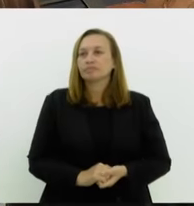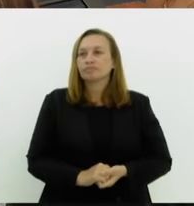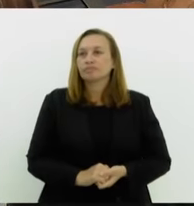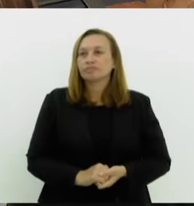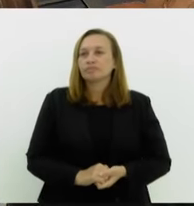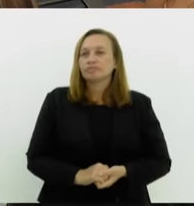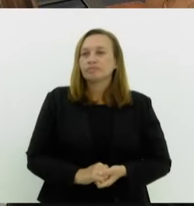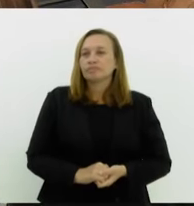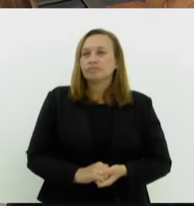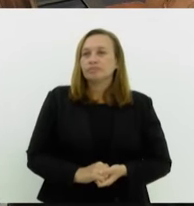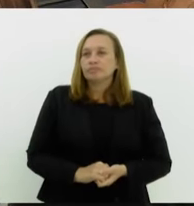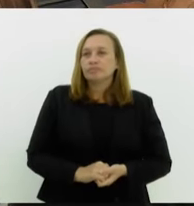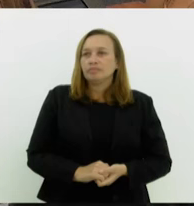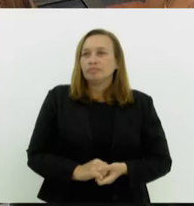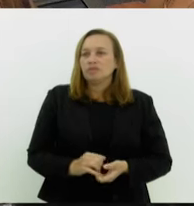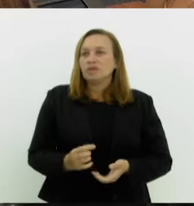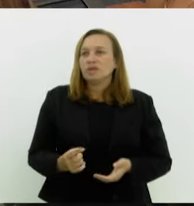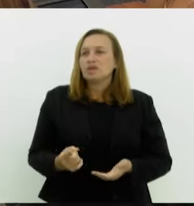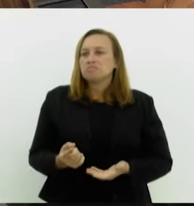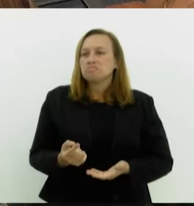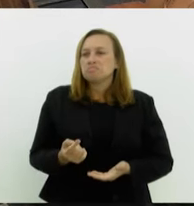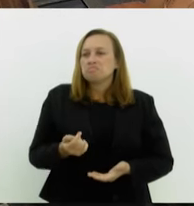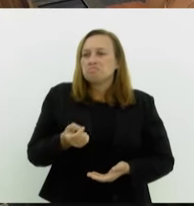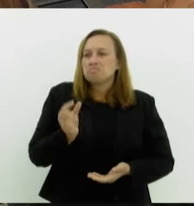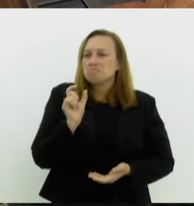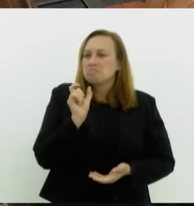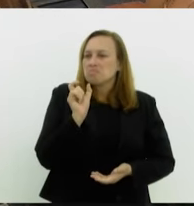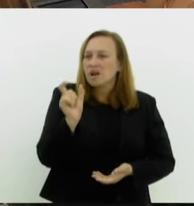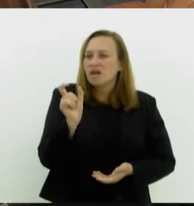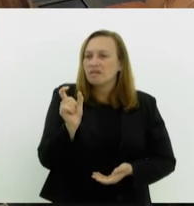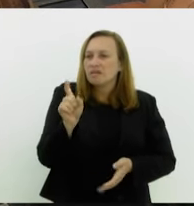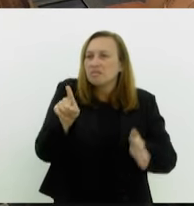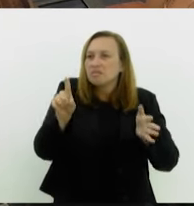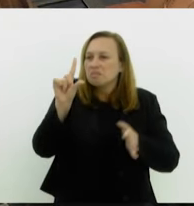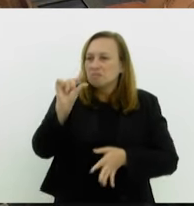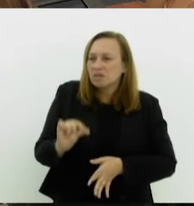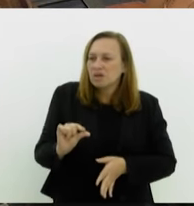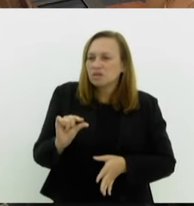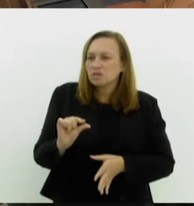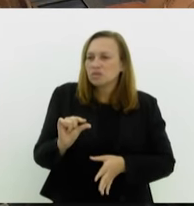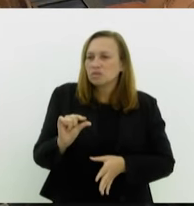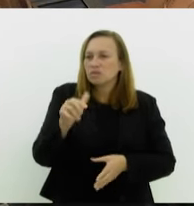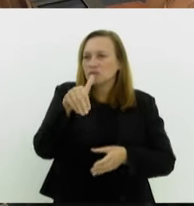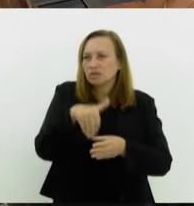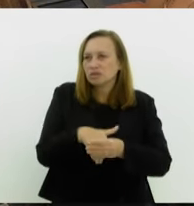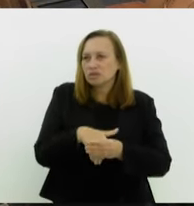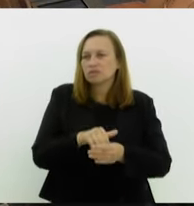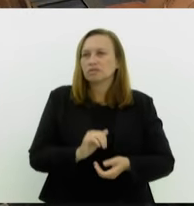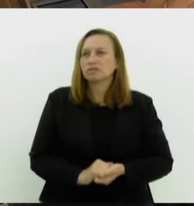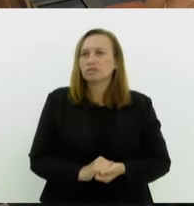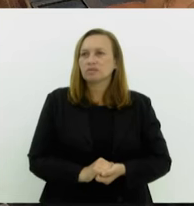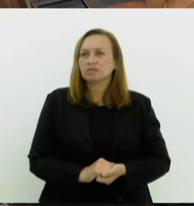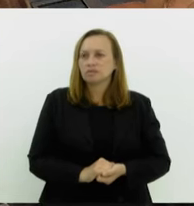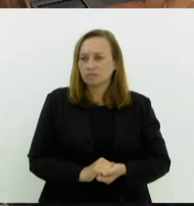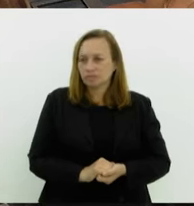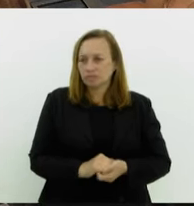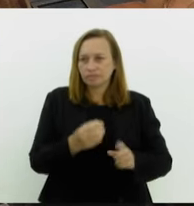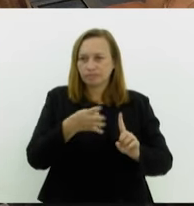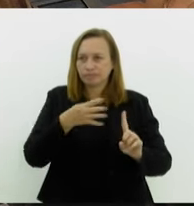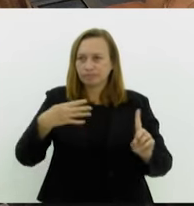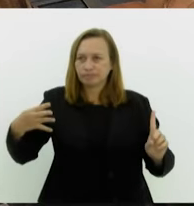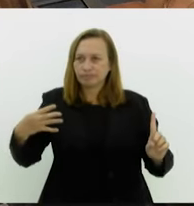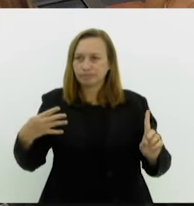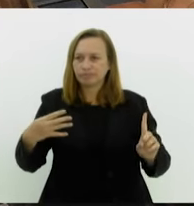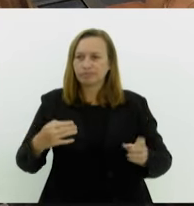o que que menos tem saído e eu falo com negros comunidade LGBT quea mais pedi pro pessoal da antra